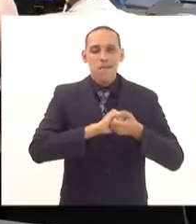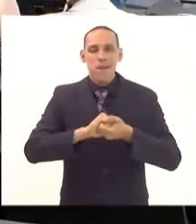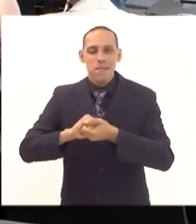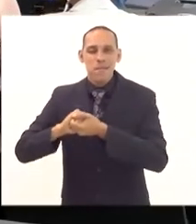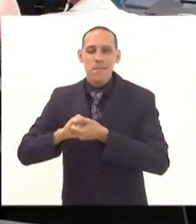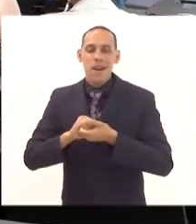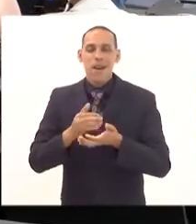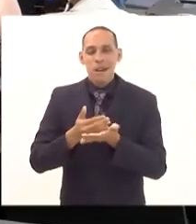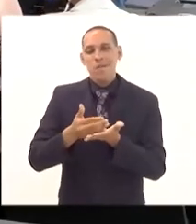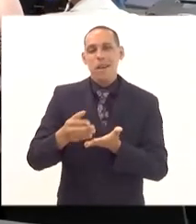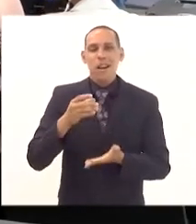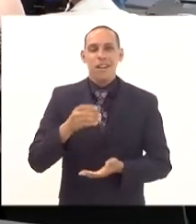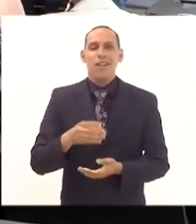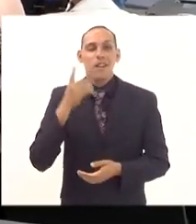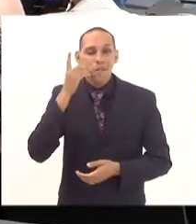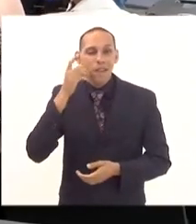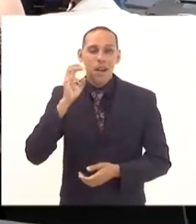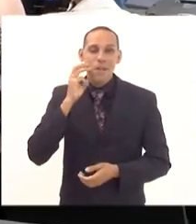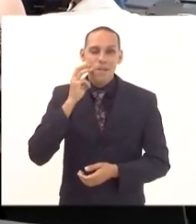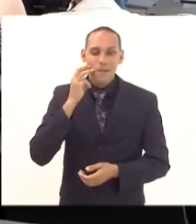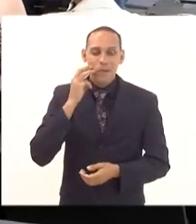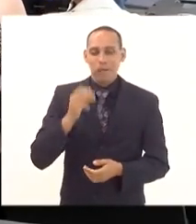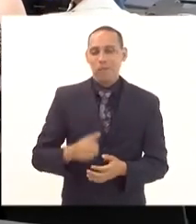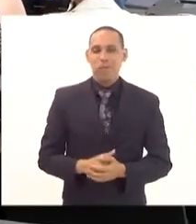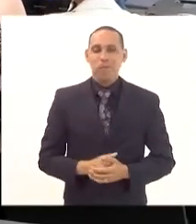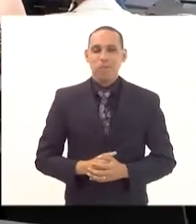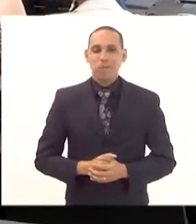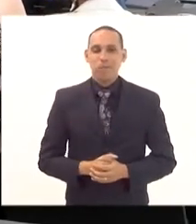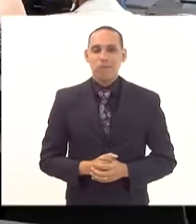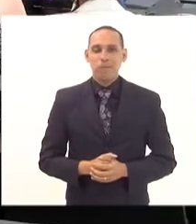iniciando com deputado pauderney o